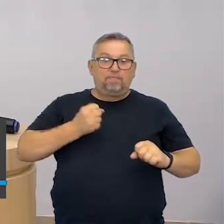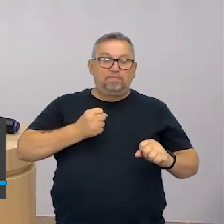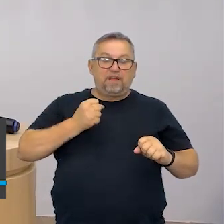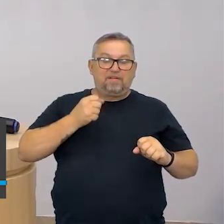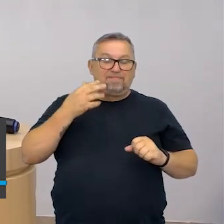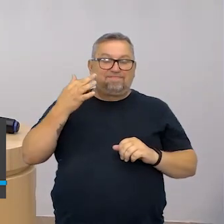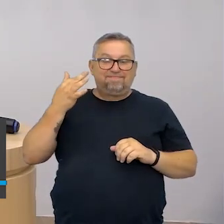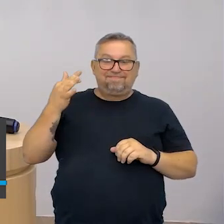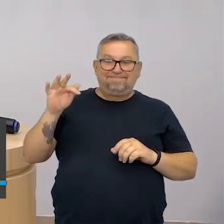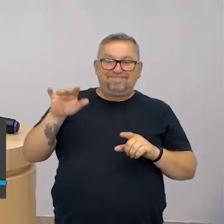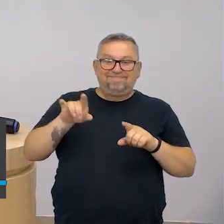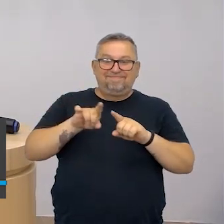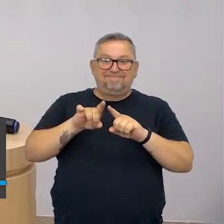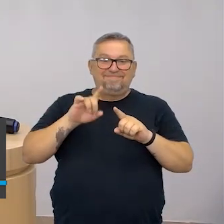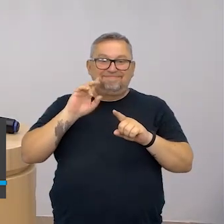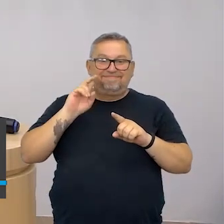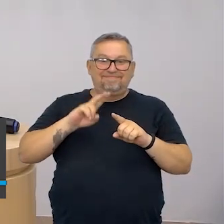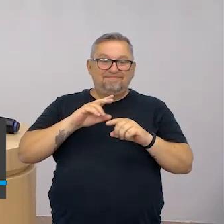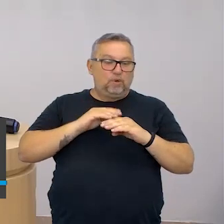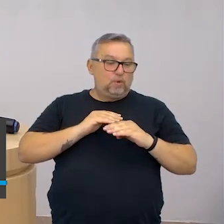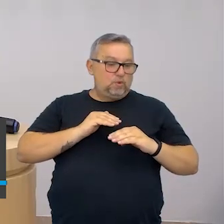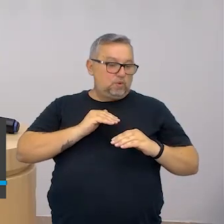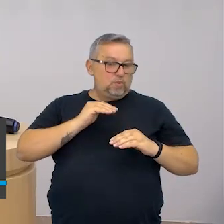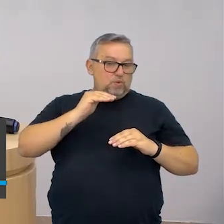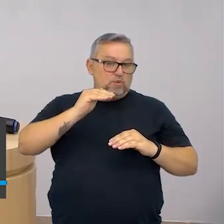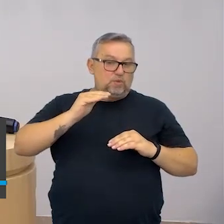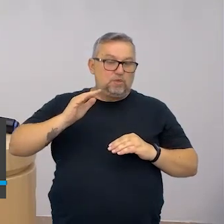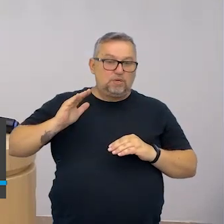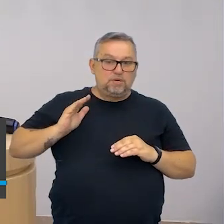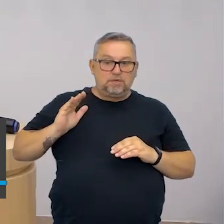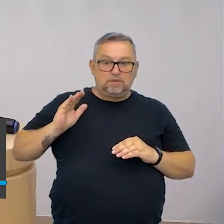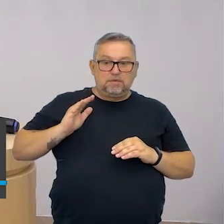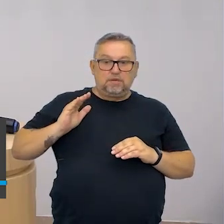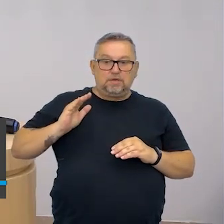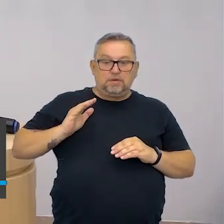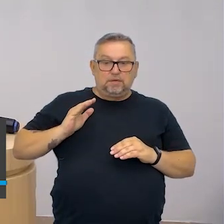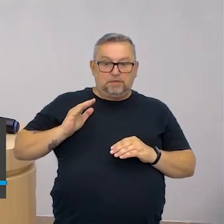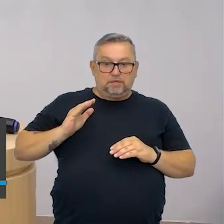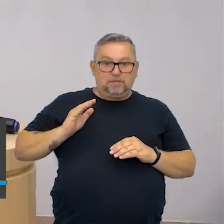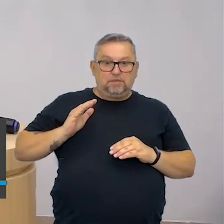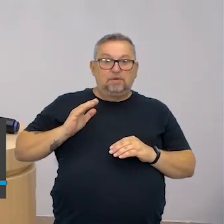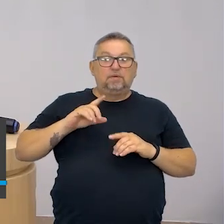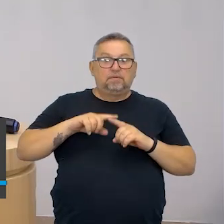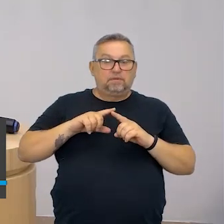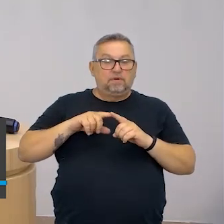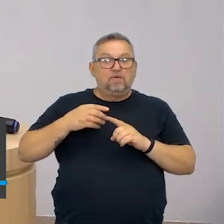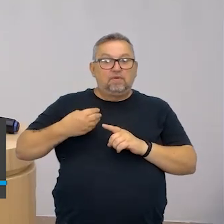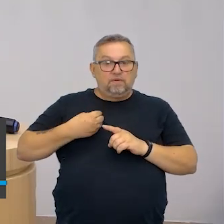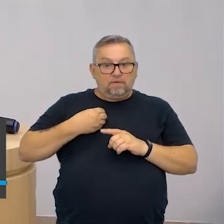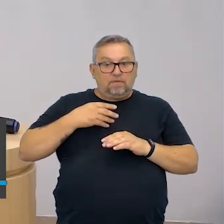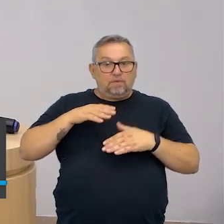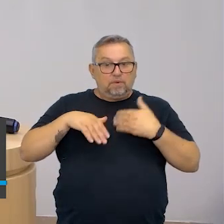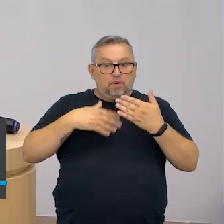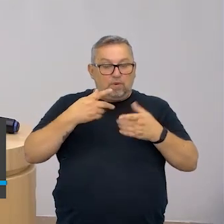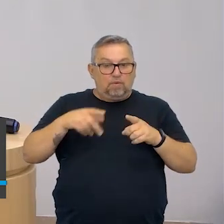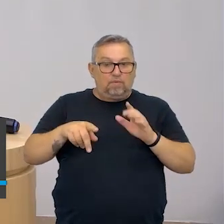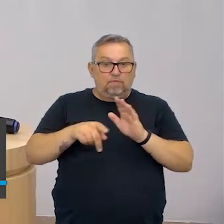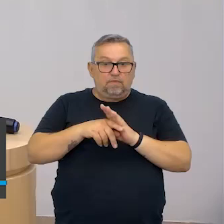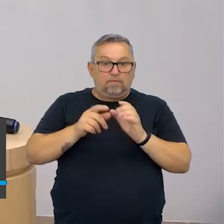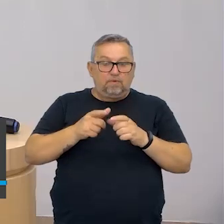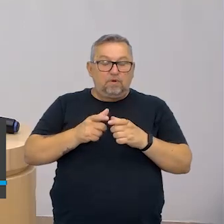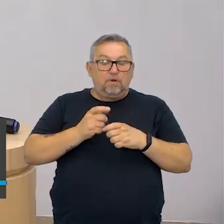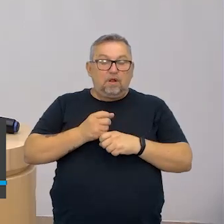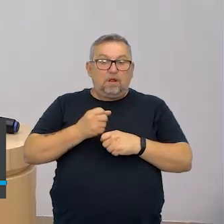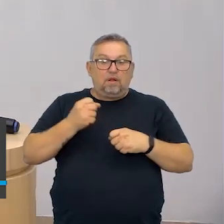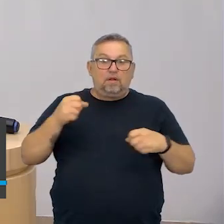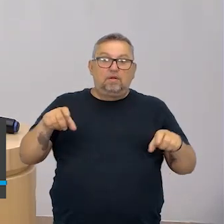aquele poder de ascensão da classe burguesa, né? Eles estão vivendo esse processo todo de grandezas, né?